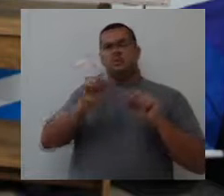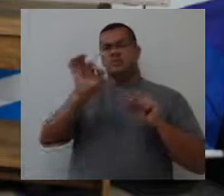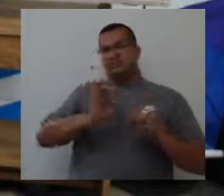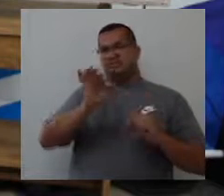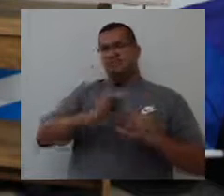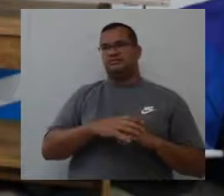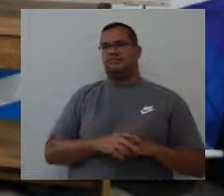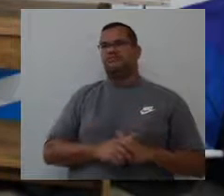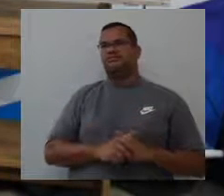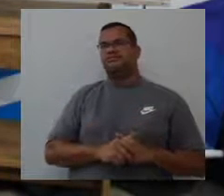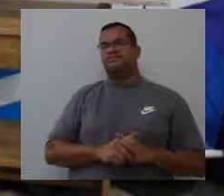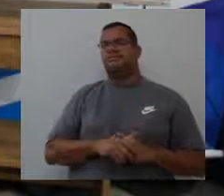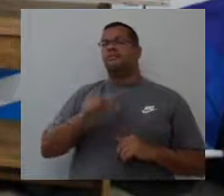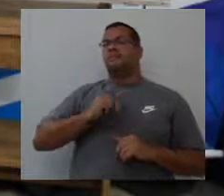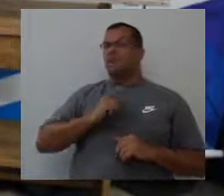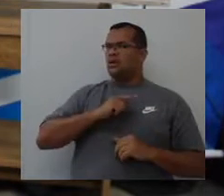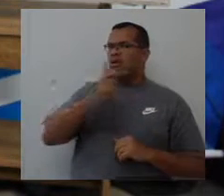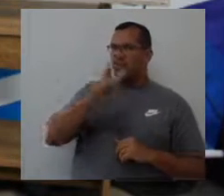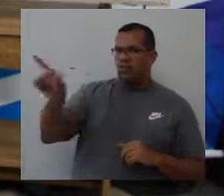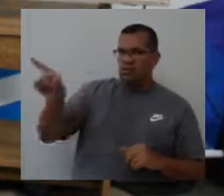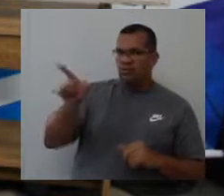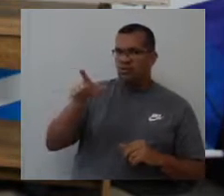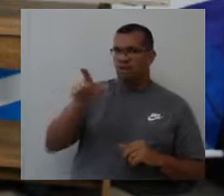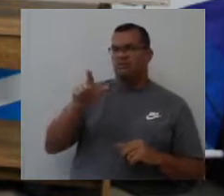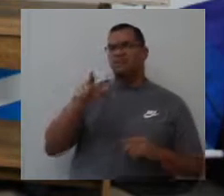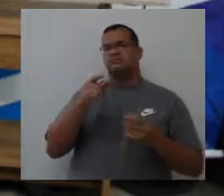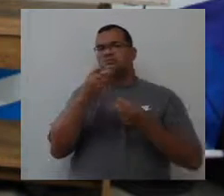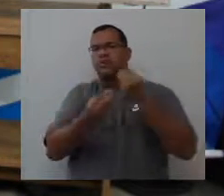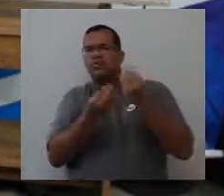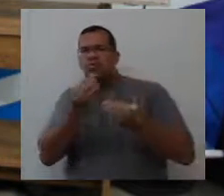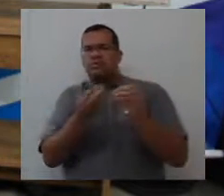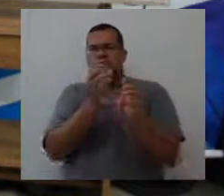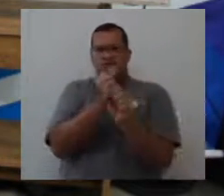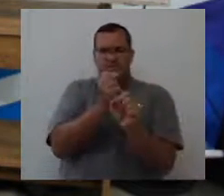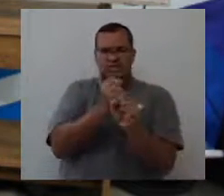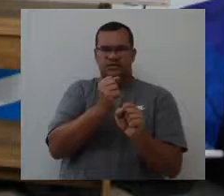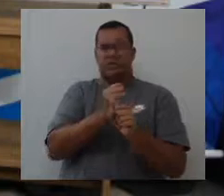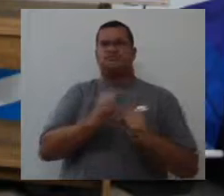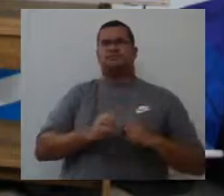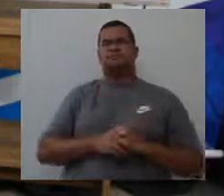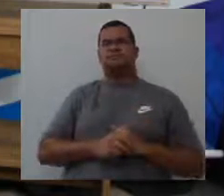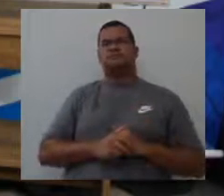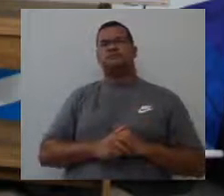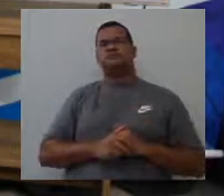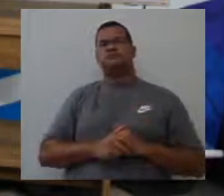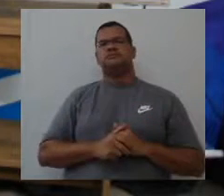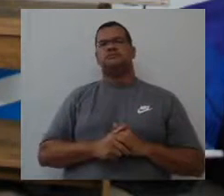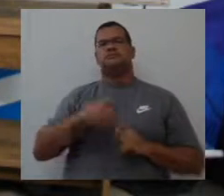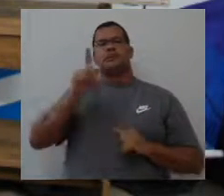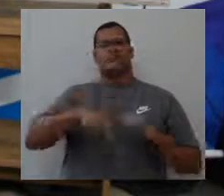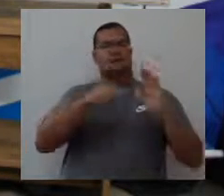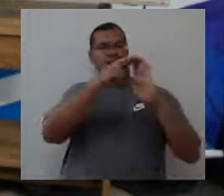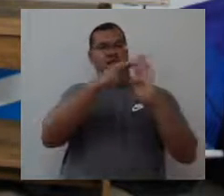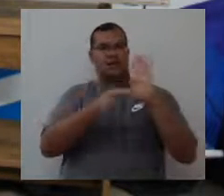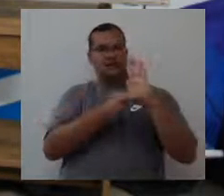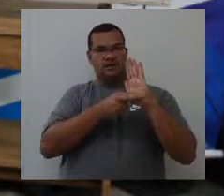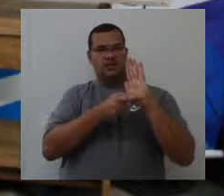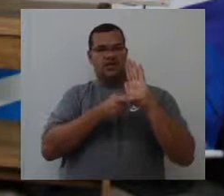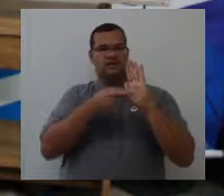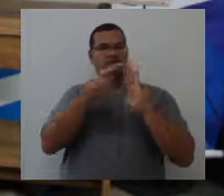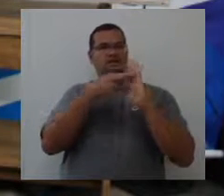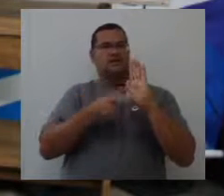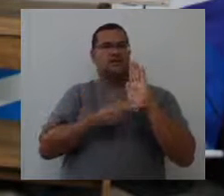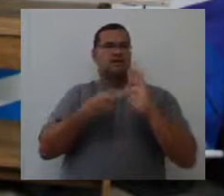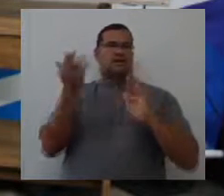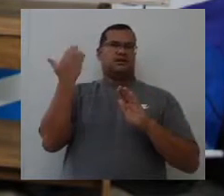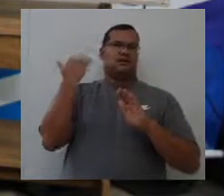só, existe outra maneira de calcular a porcentagem. E essa outra maneira é através de uma regra de 3, que você viu